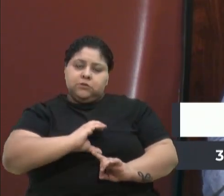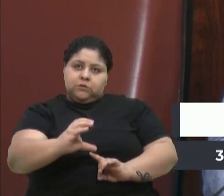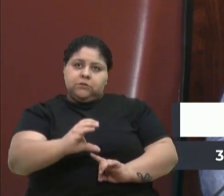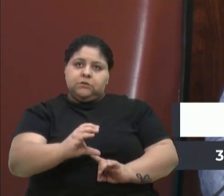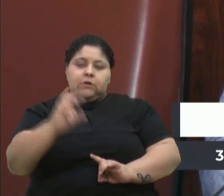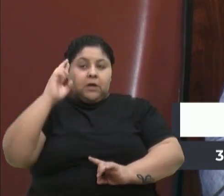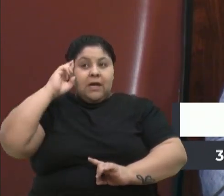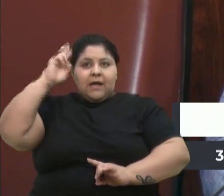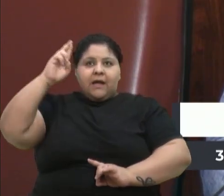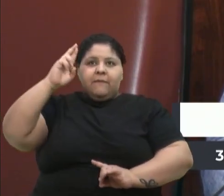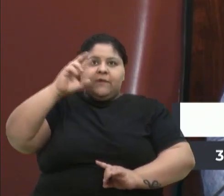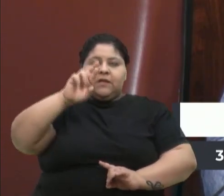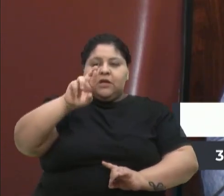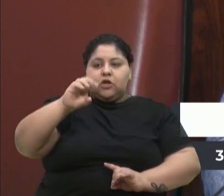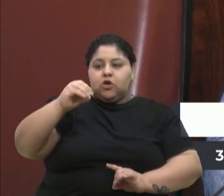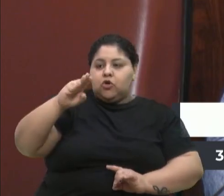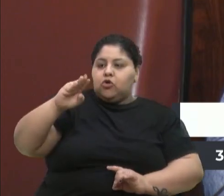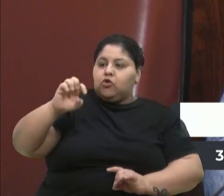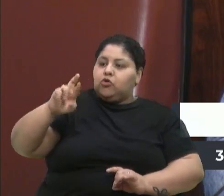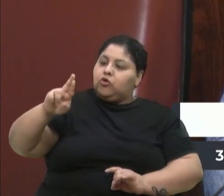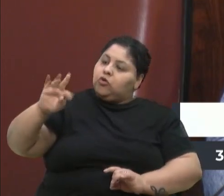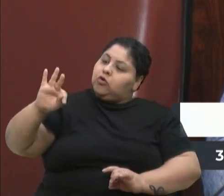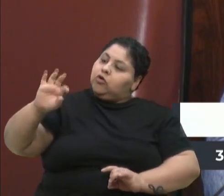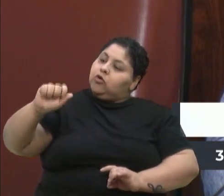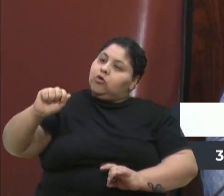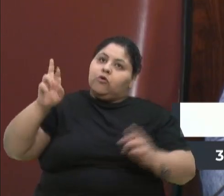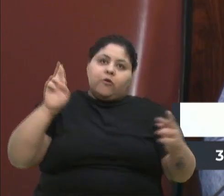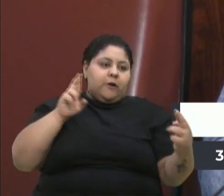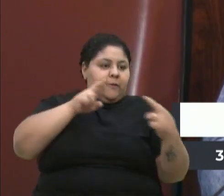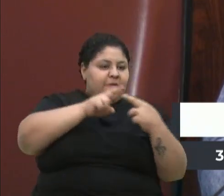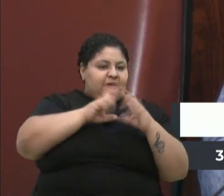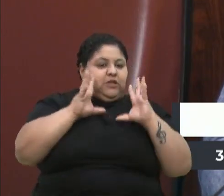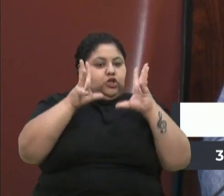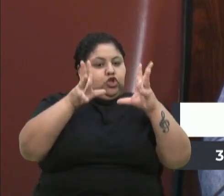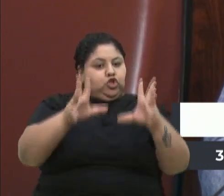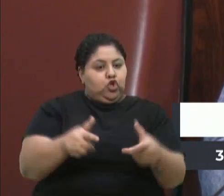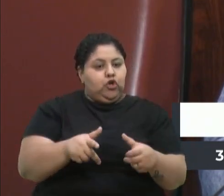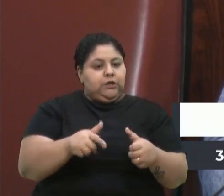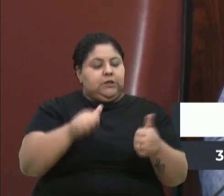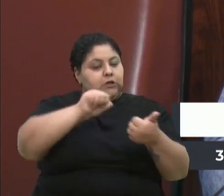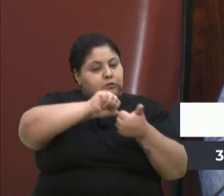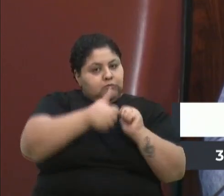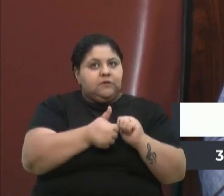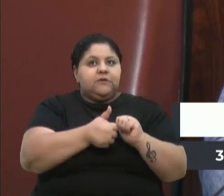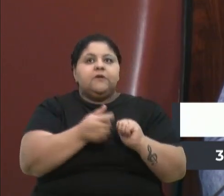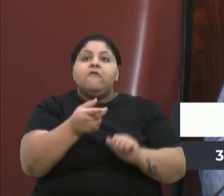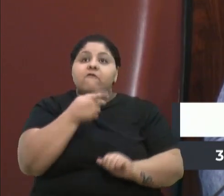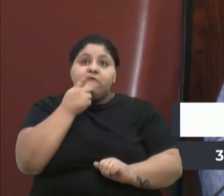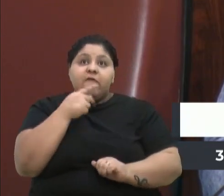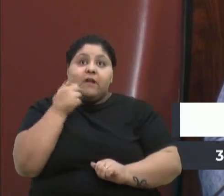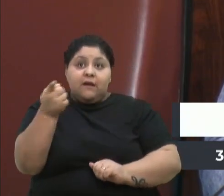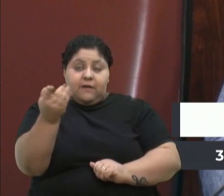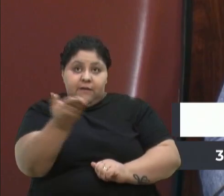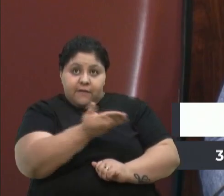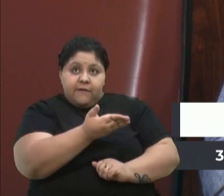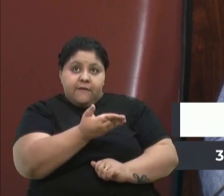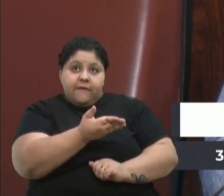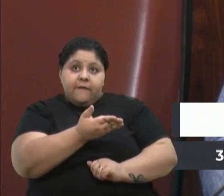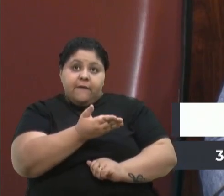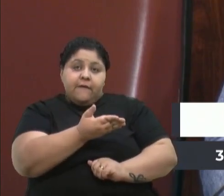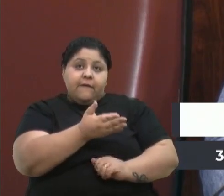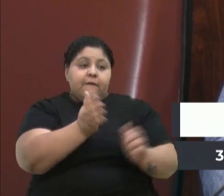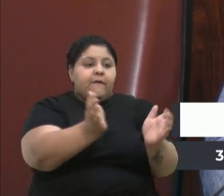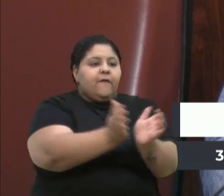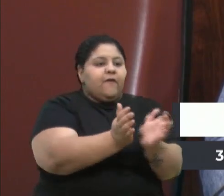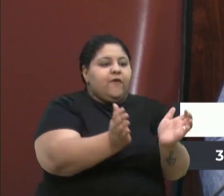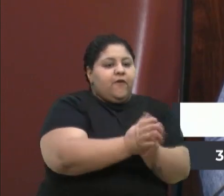Roberta, essa deferência a todas as jogadoras, né, dizer para os colegas que o time feminino do Esporte